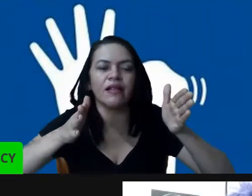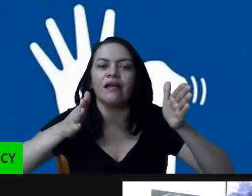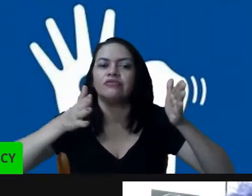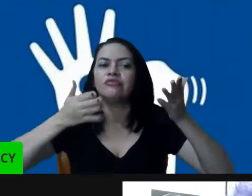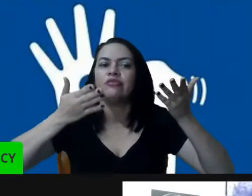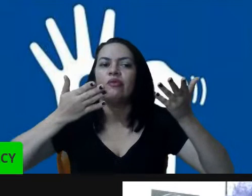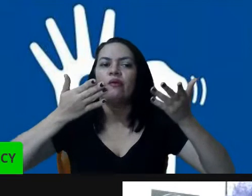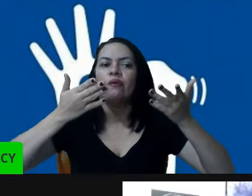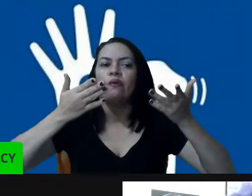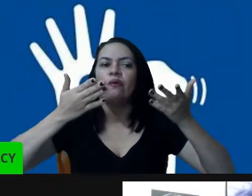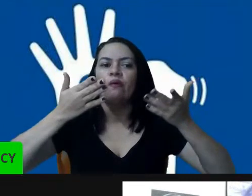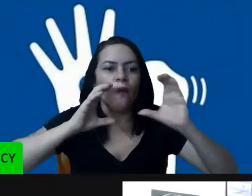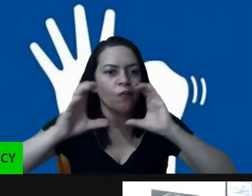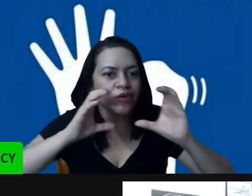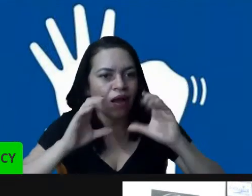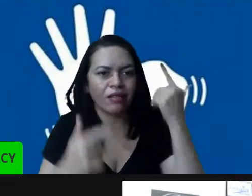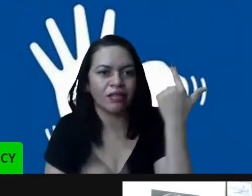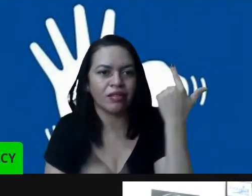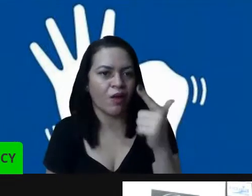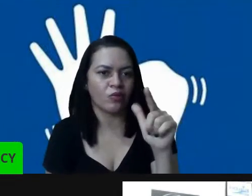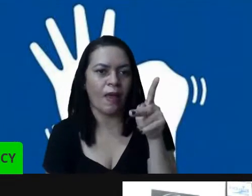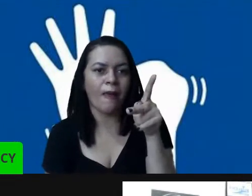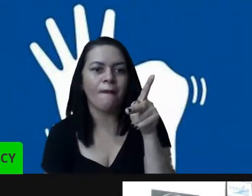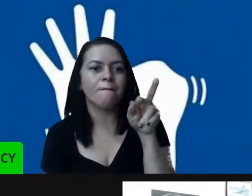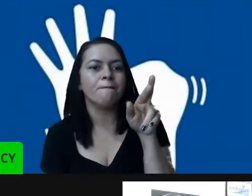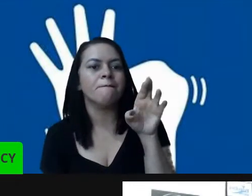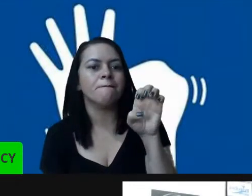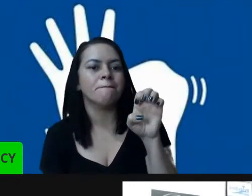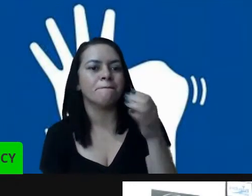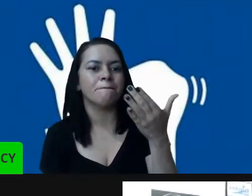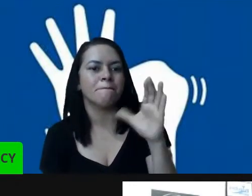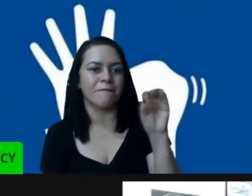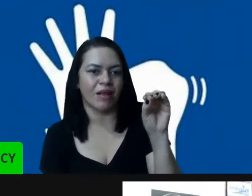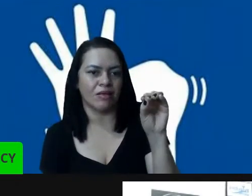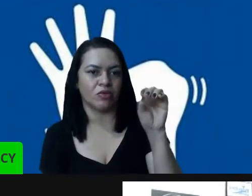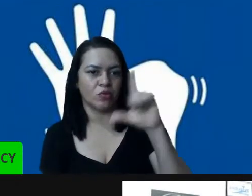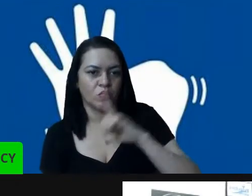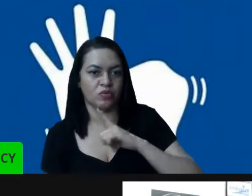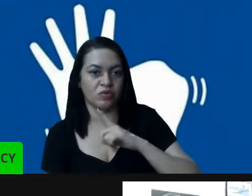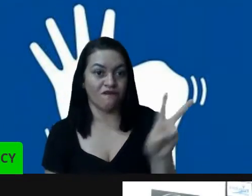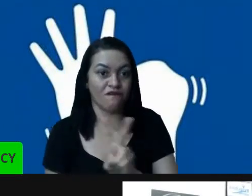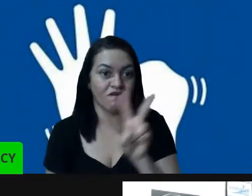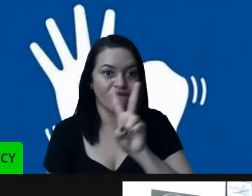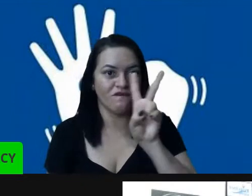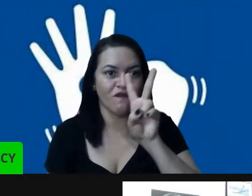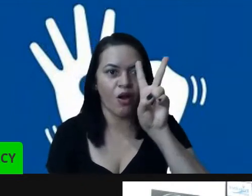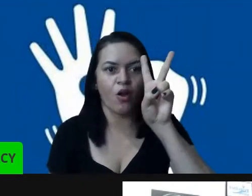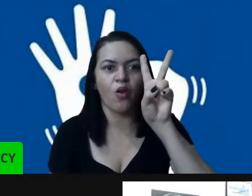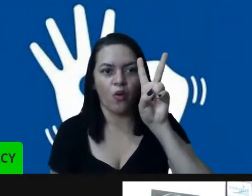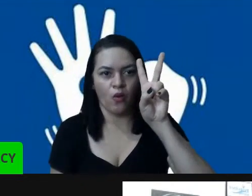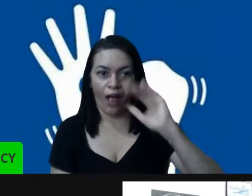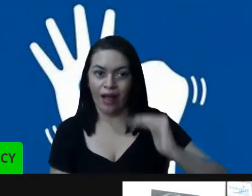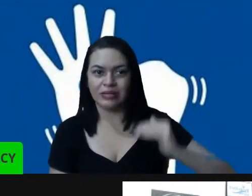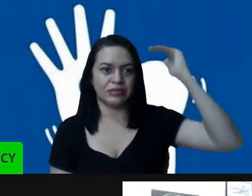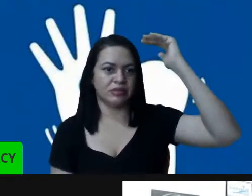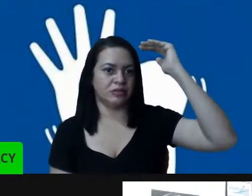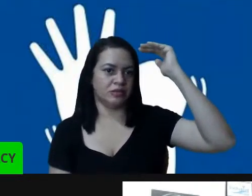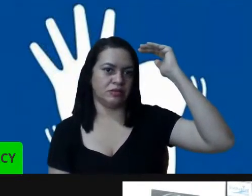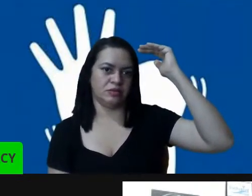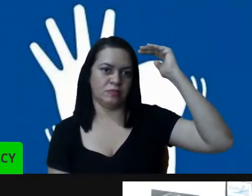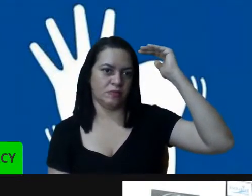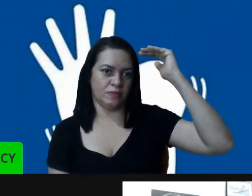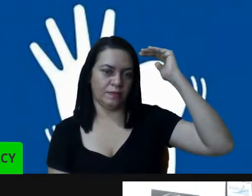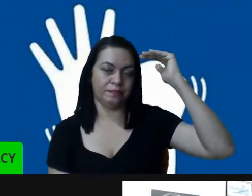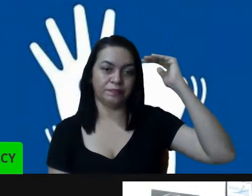tem valor, e valor humano acima de tudo. Compreende? Então, assim, enquanto a